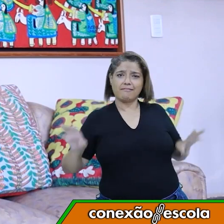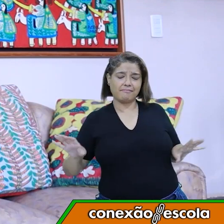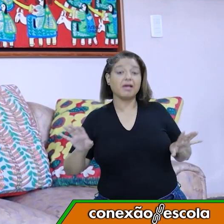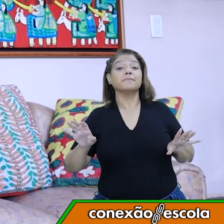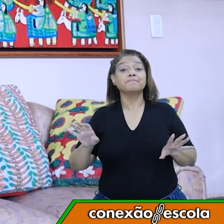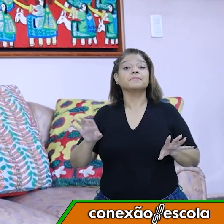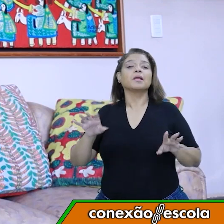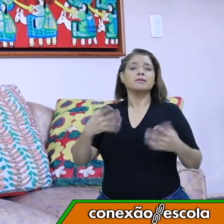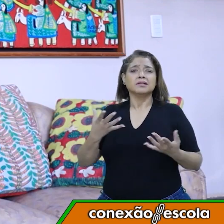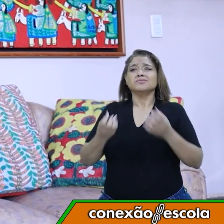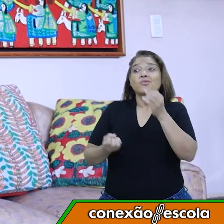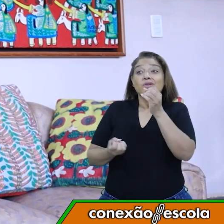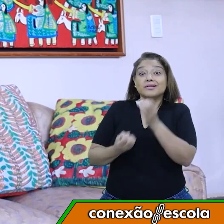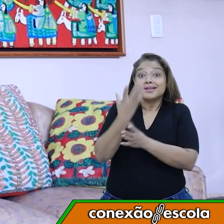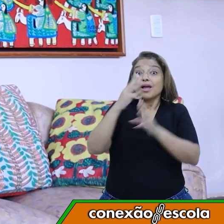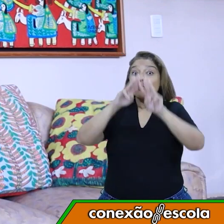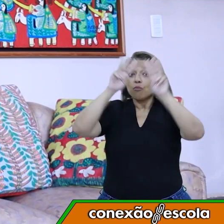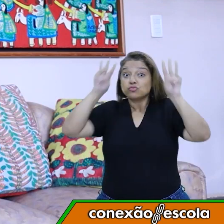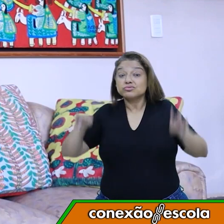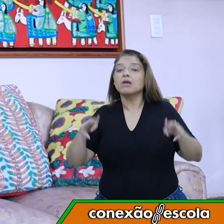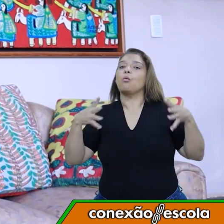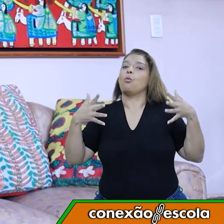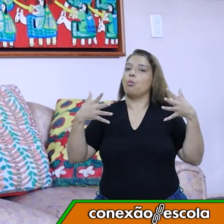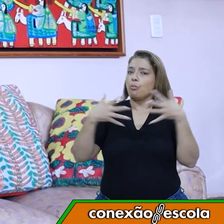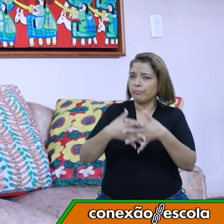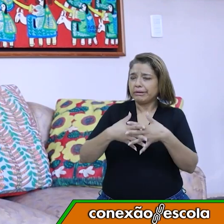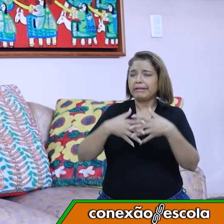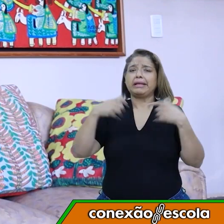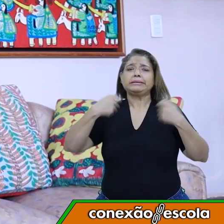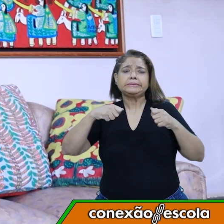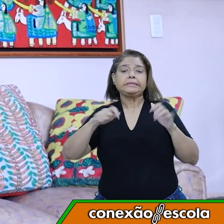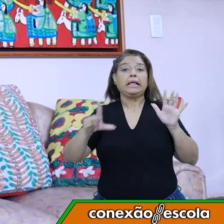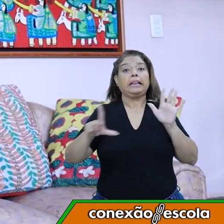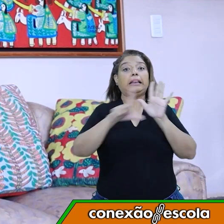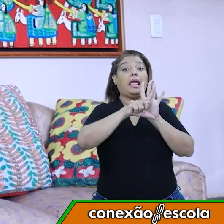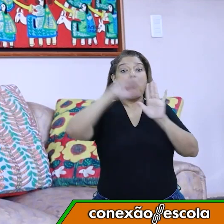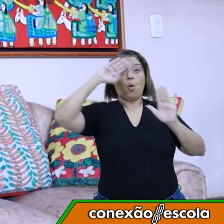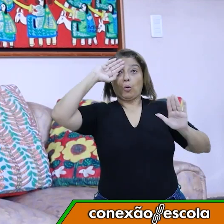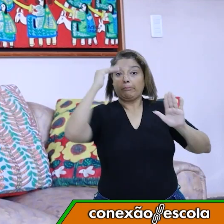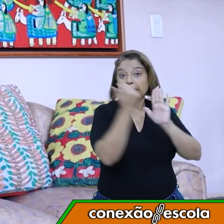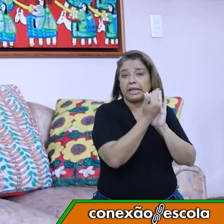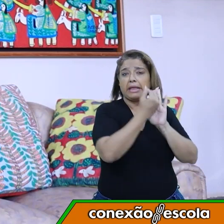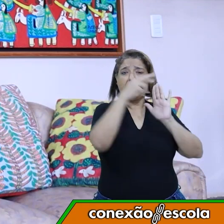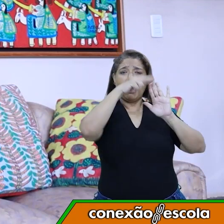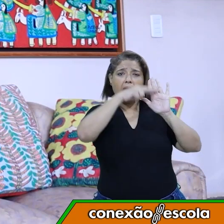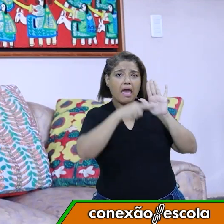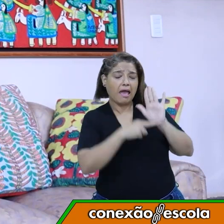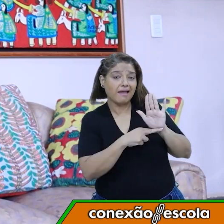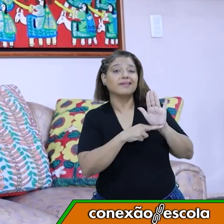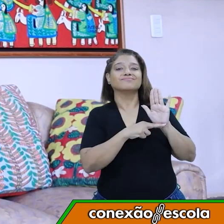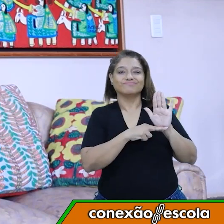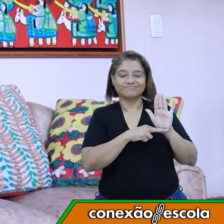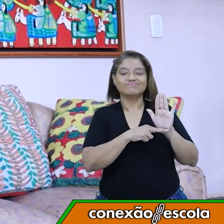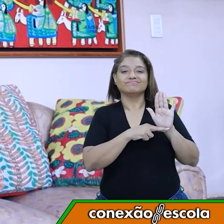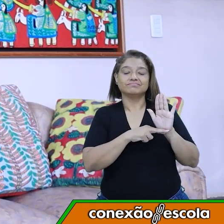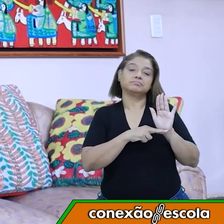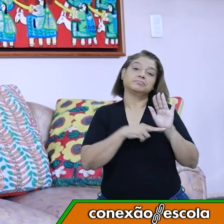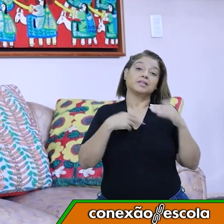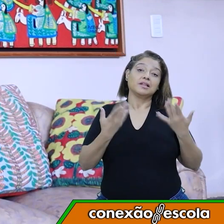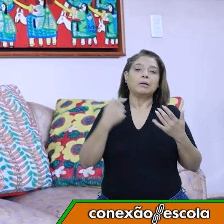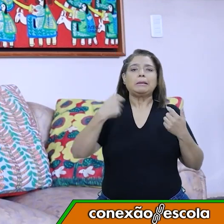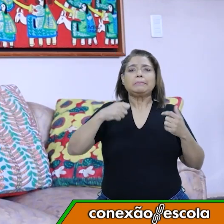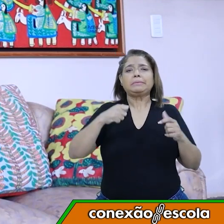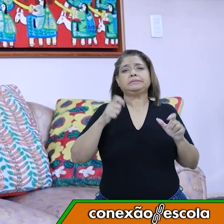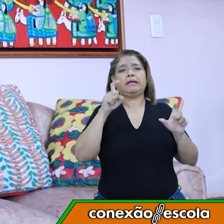então muito complicado, a gente tinha que entrar com determinadas leis, entendeu? E sempre ficar dependendo